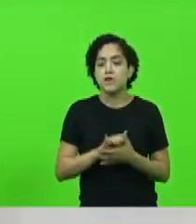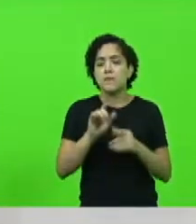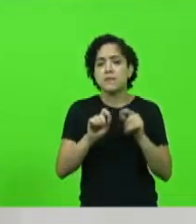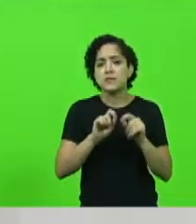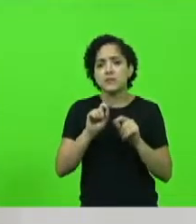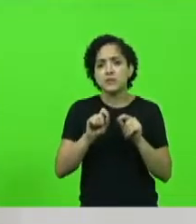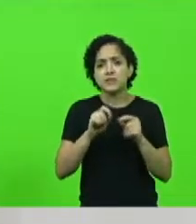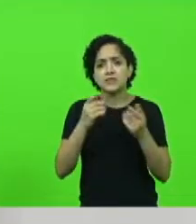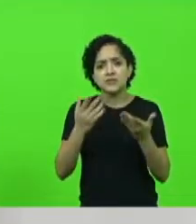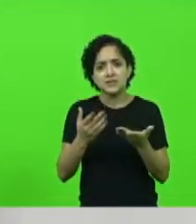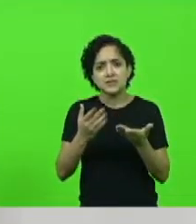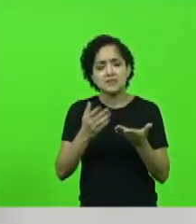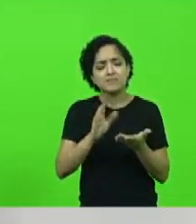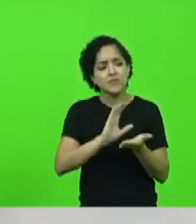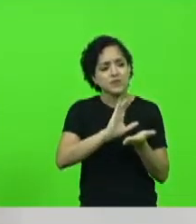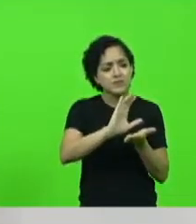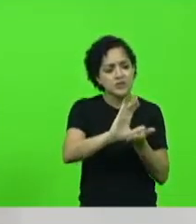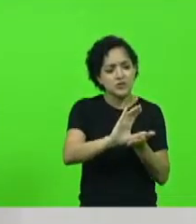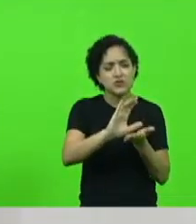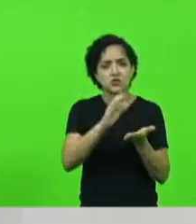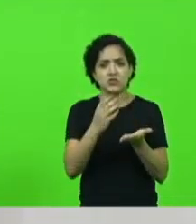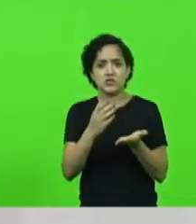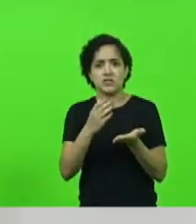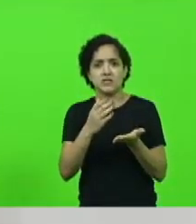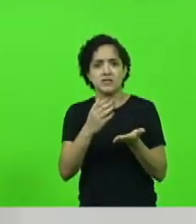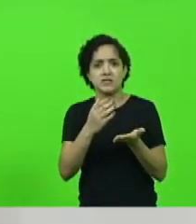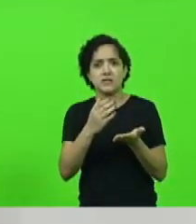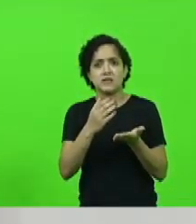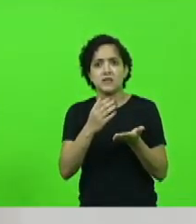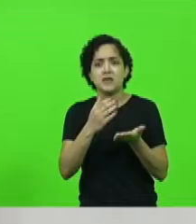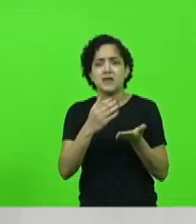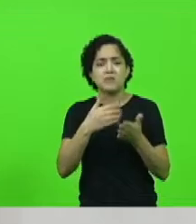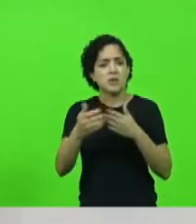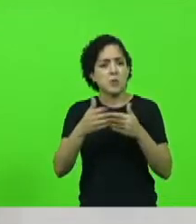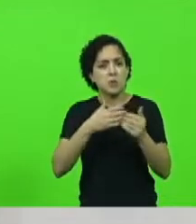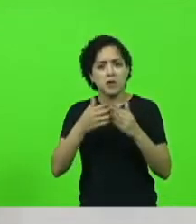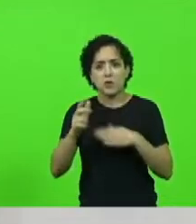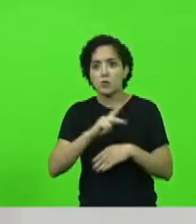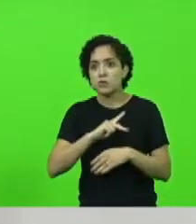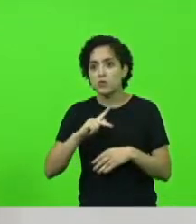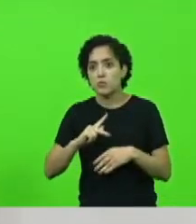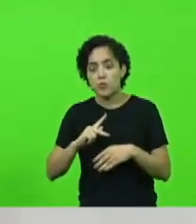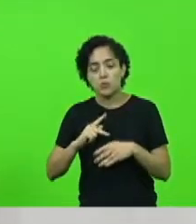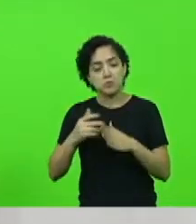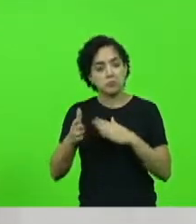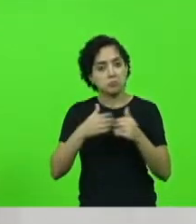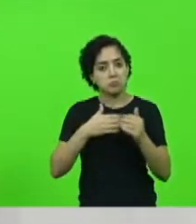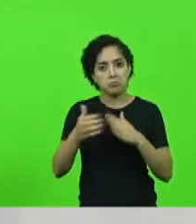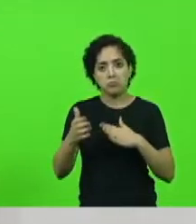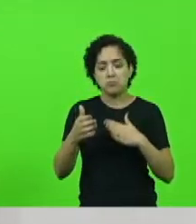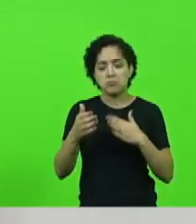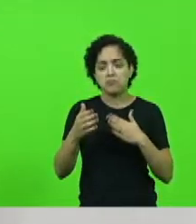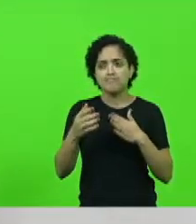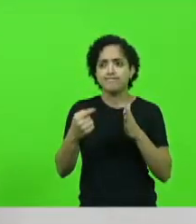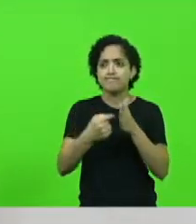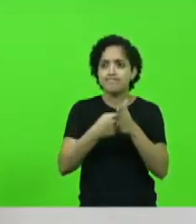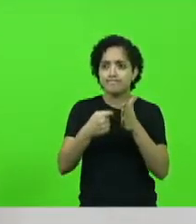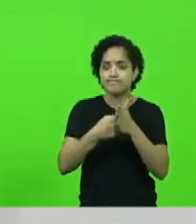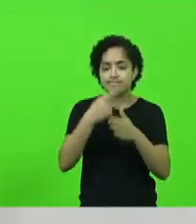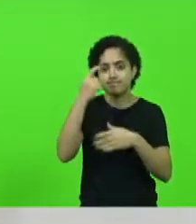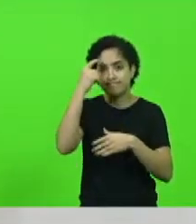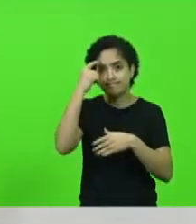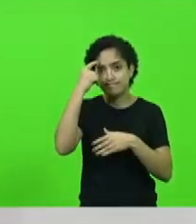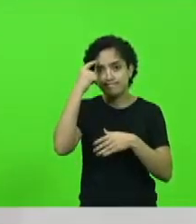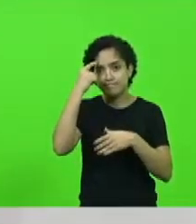gente investir em enviar emenda para qualquer coisa pública? Para qualquer coisa pública. Fico me questionando disso. Nós estamos ali